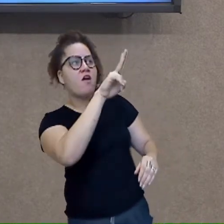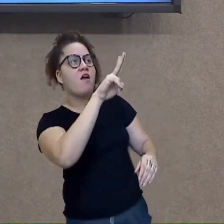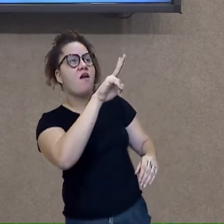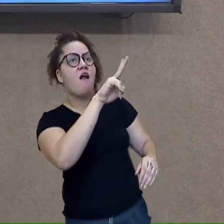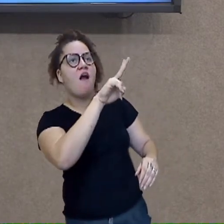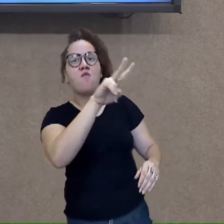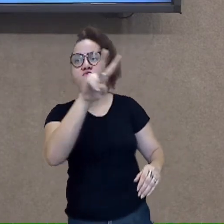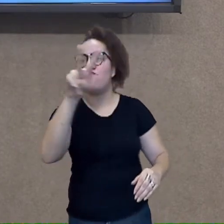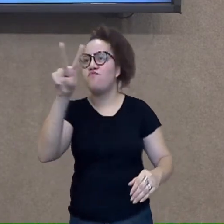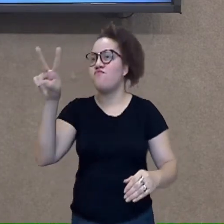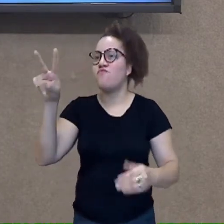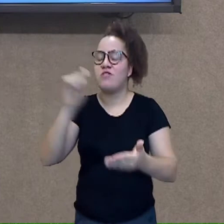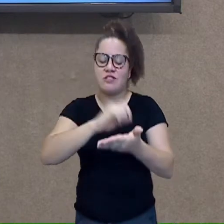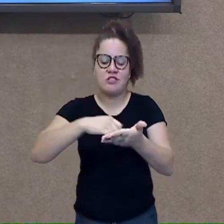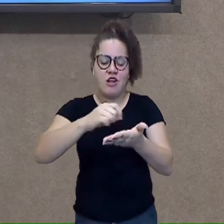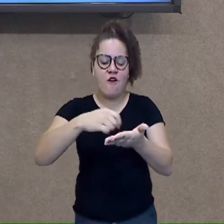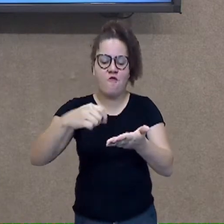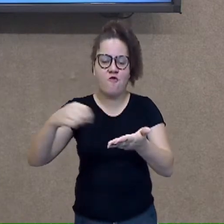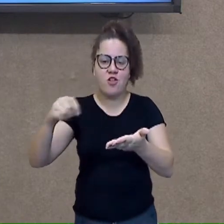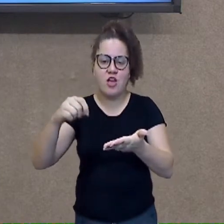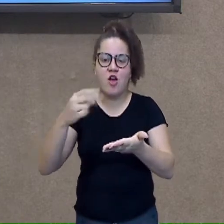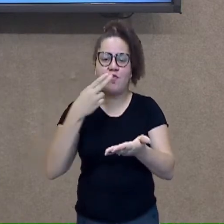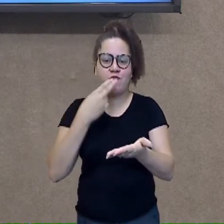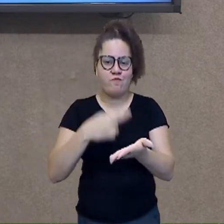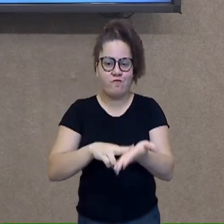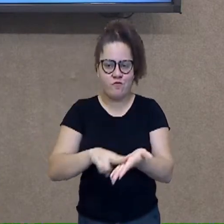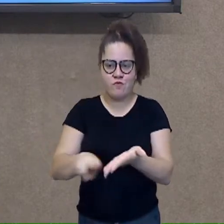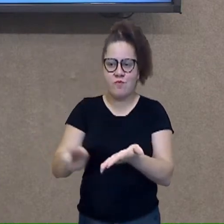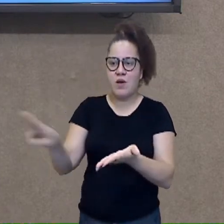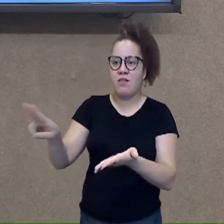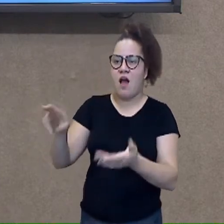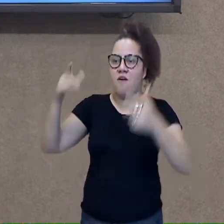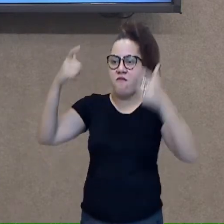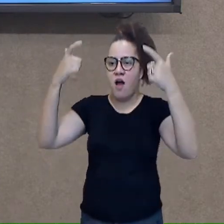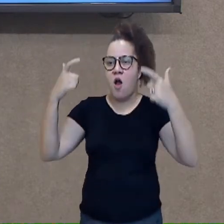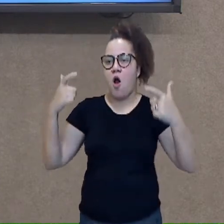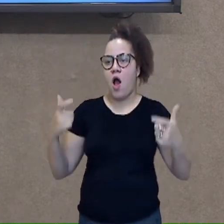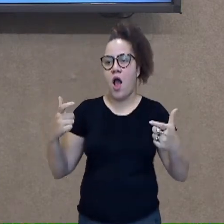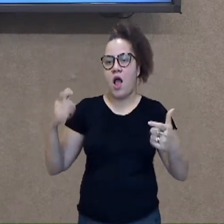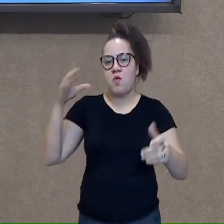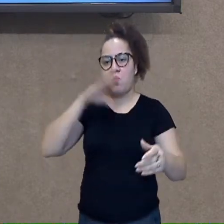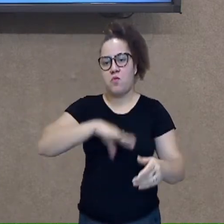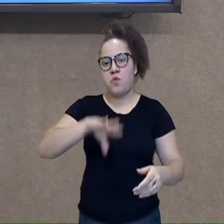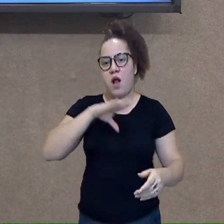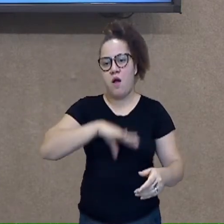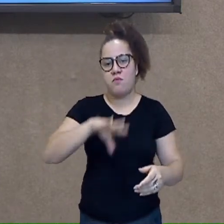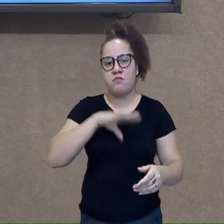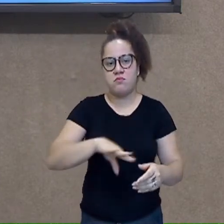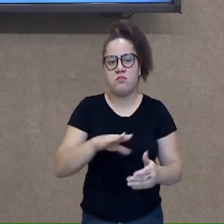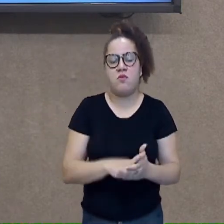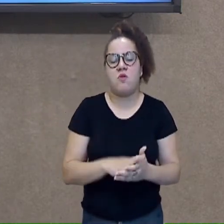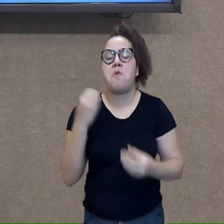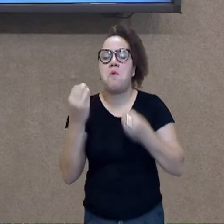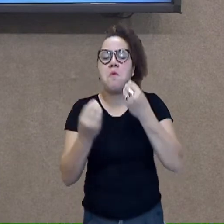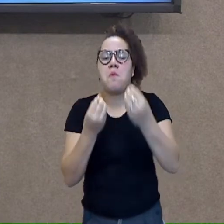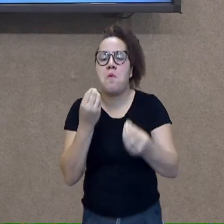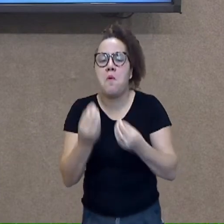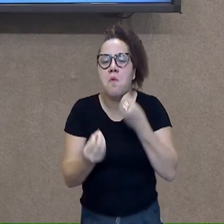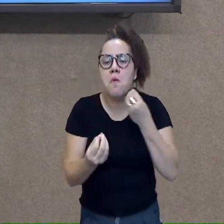relatar em uma carta para depois enviar para o seu rei. Então, aqui ele relatou como eram as